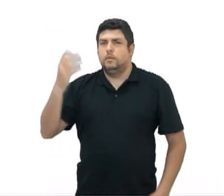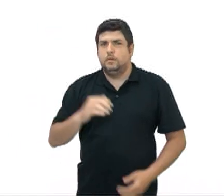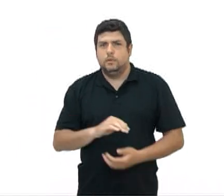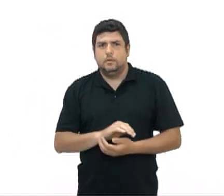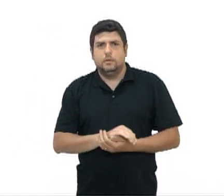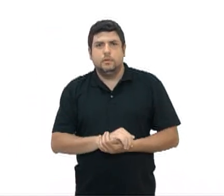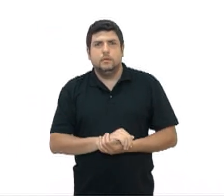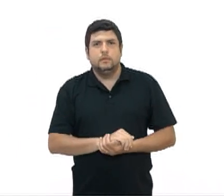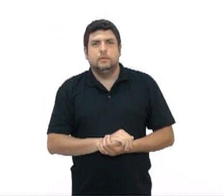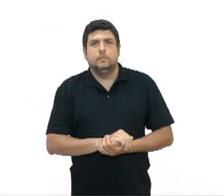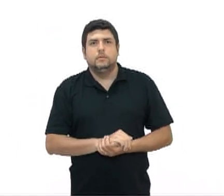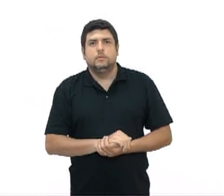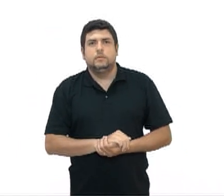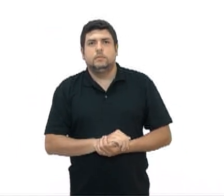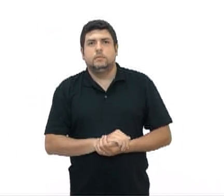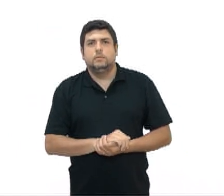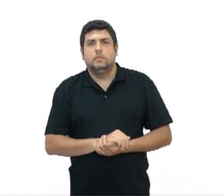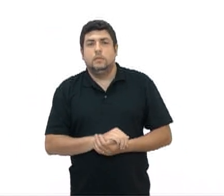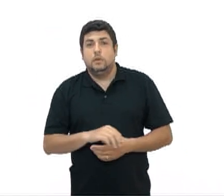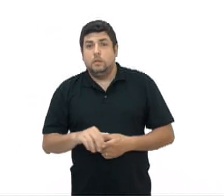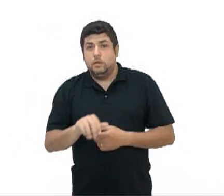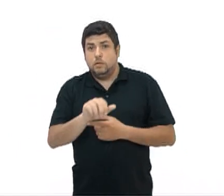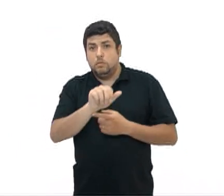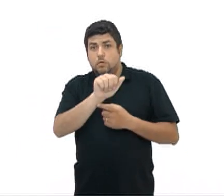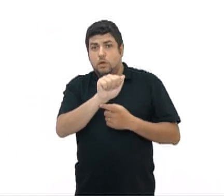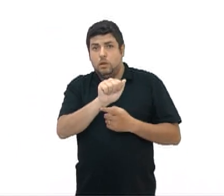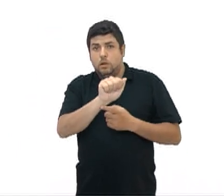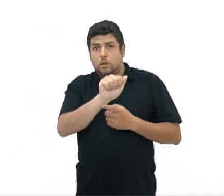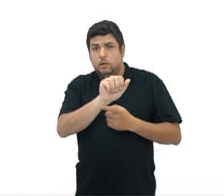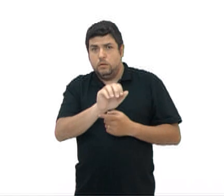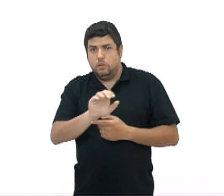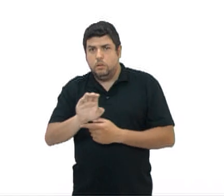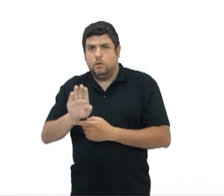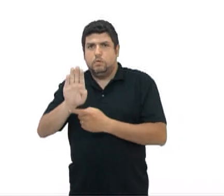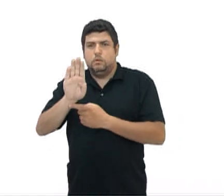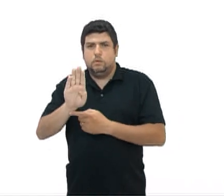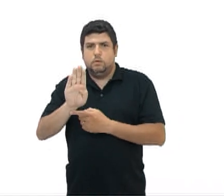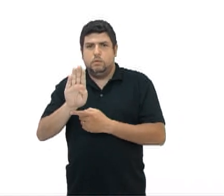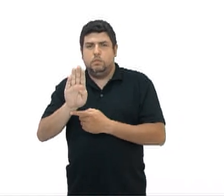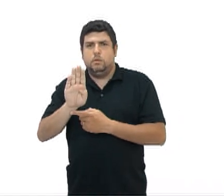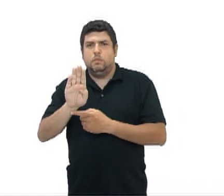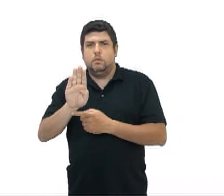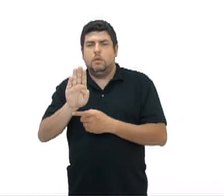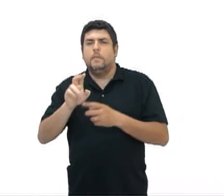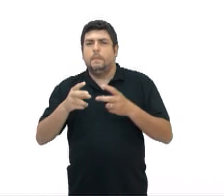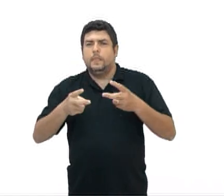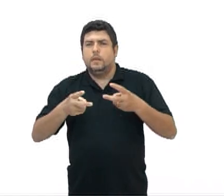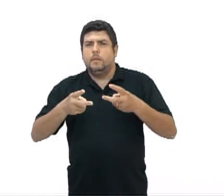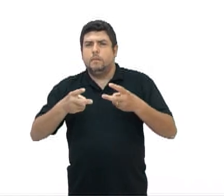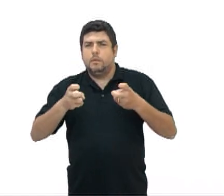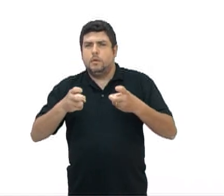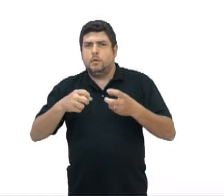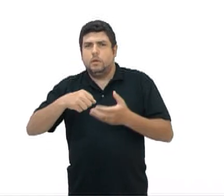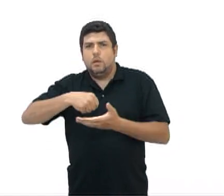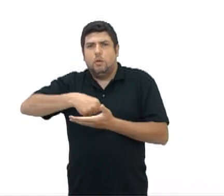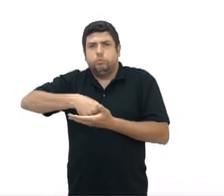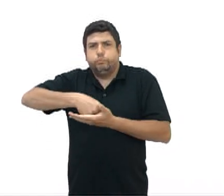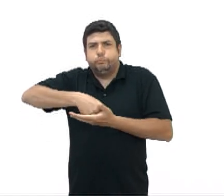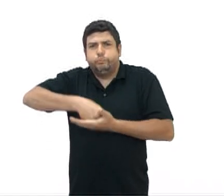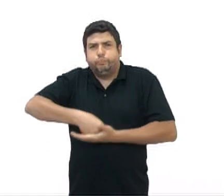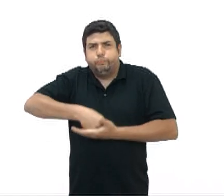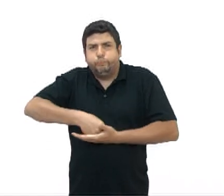Quando a gente avança do ponto A para o ponto B, percebam que a minha pressão ela acaba